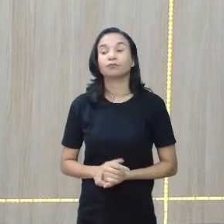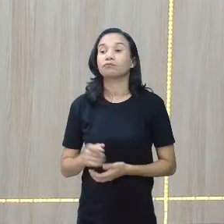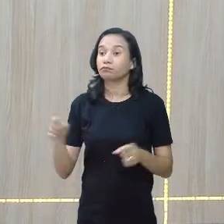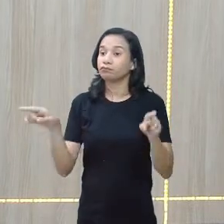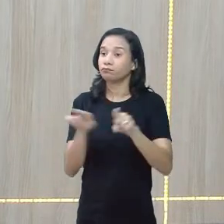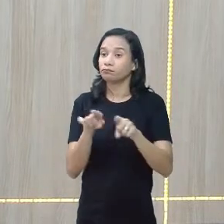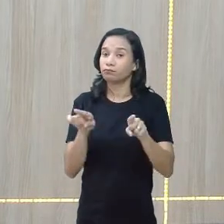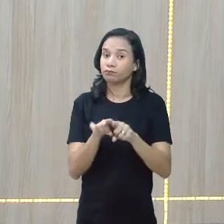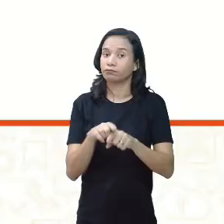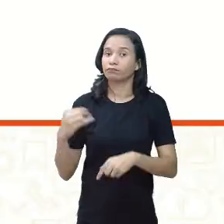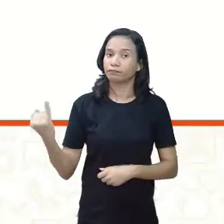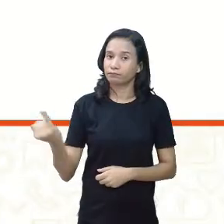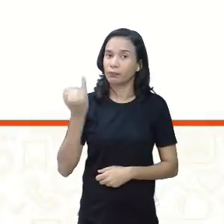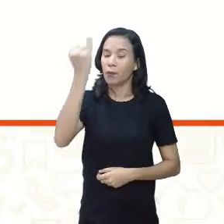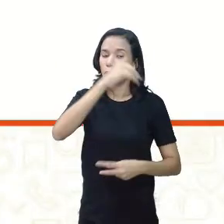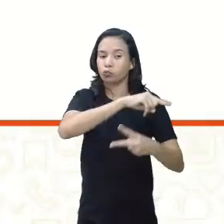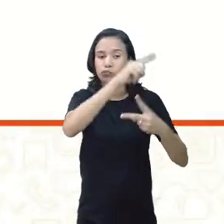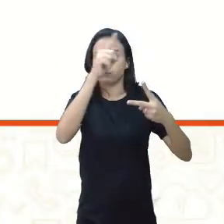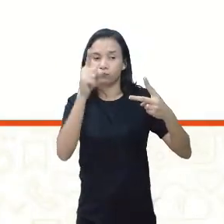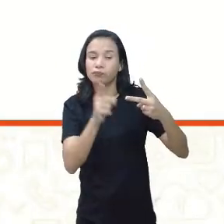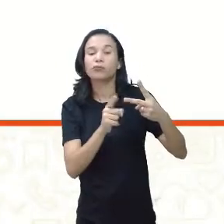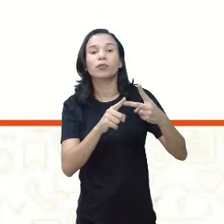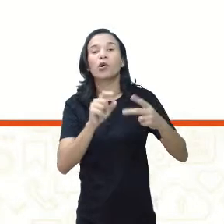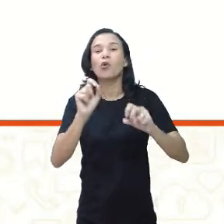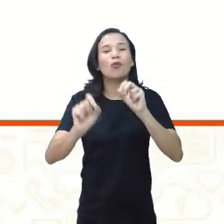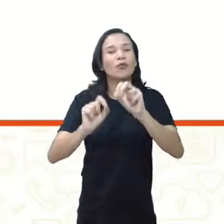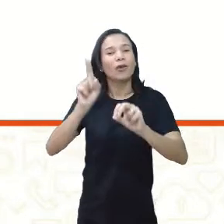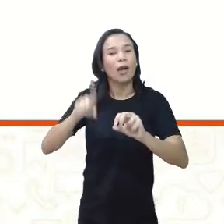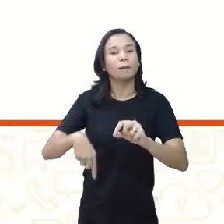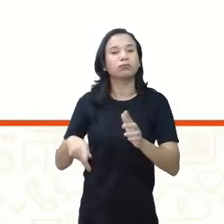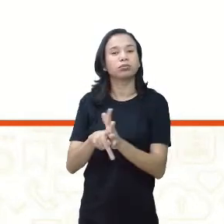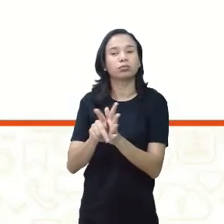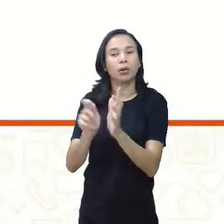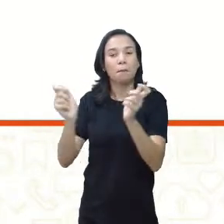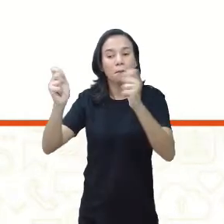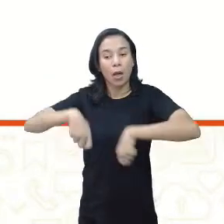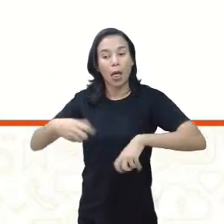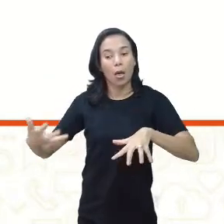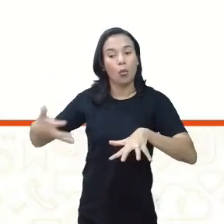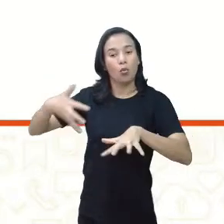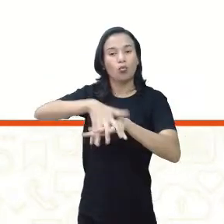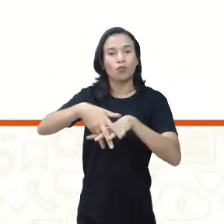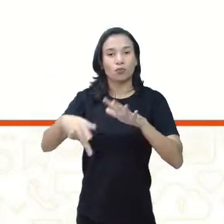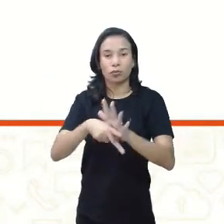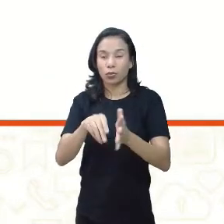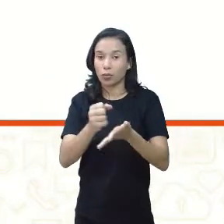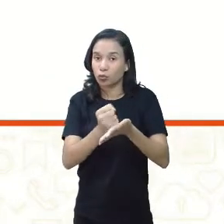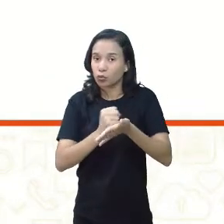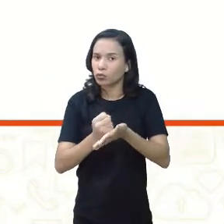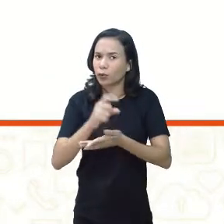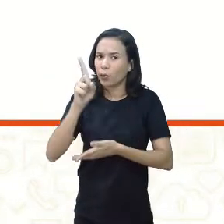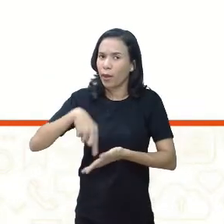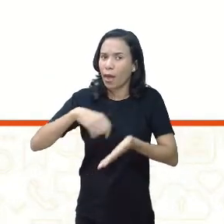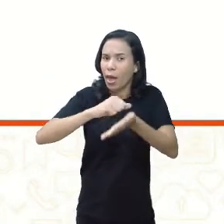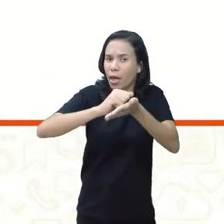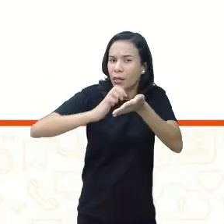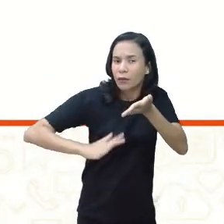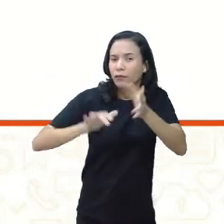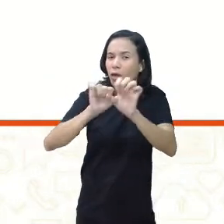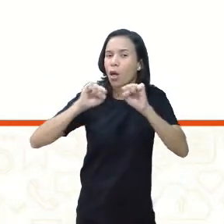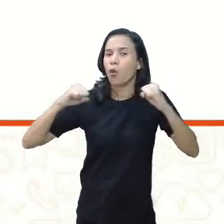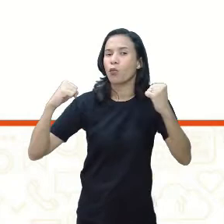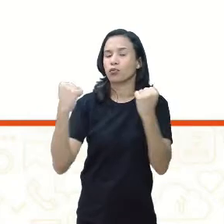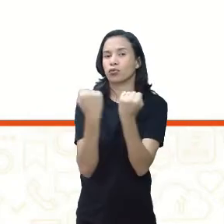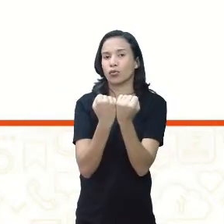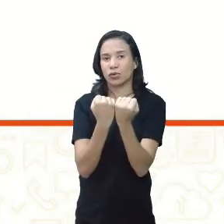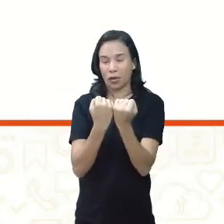Outro aspecto importante, né, que revela um enorme potencial inclusivo dos jogos, é as atividades sociais que